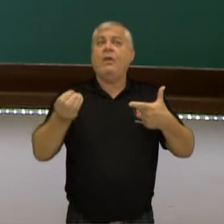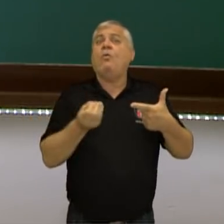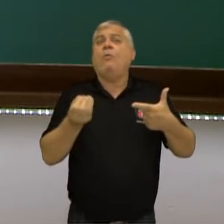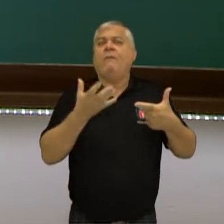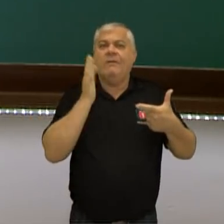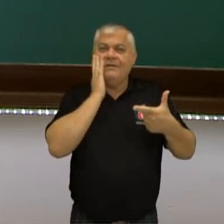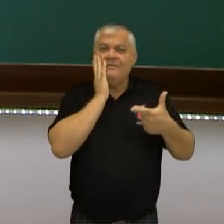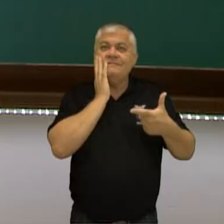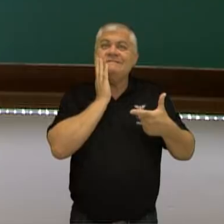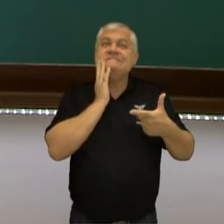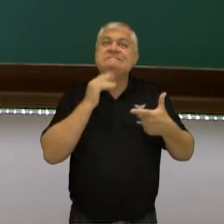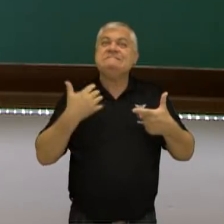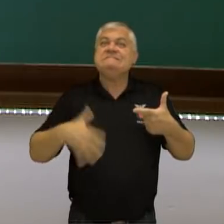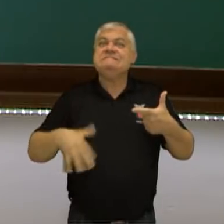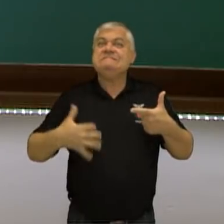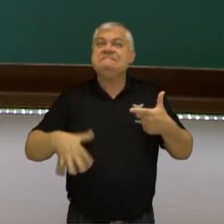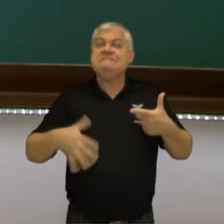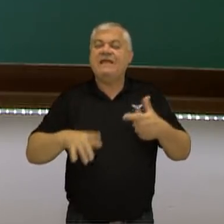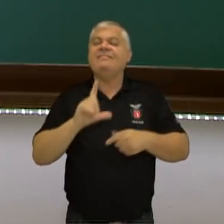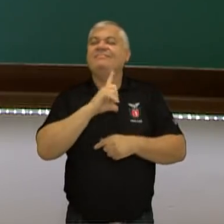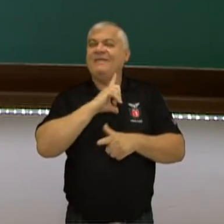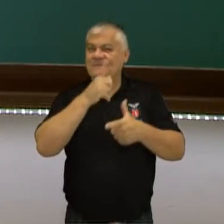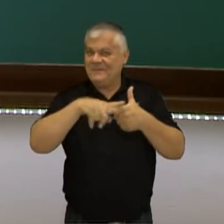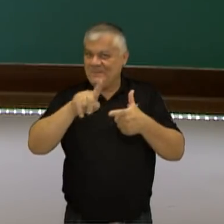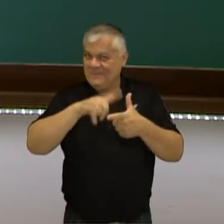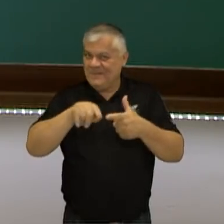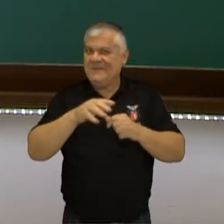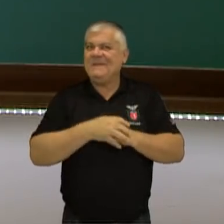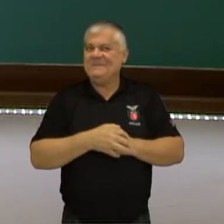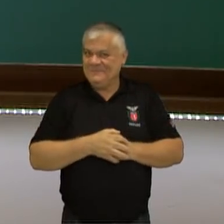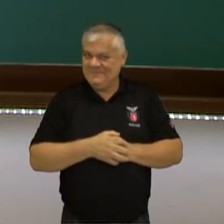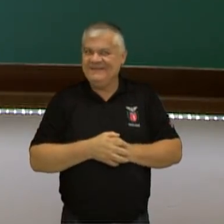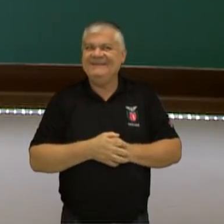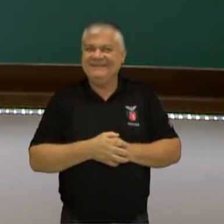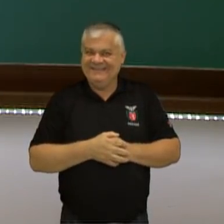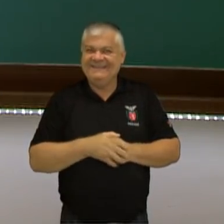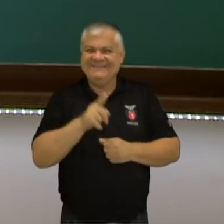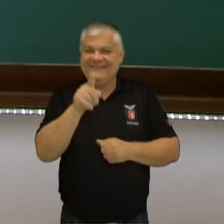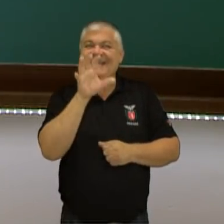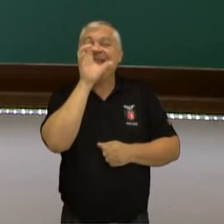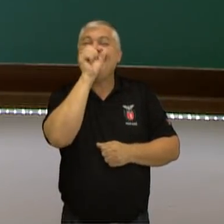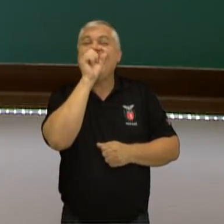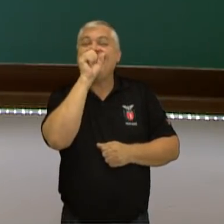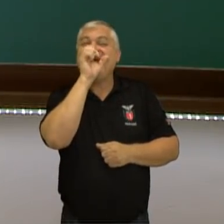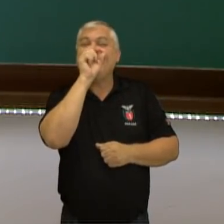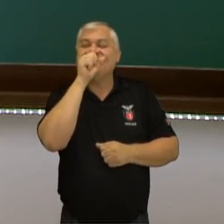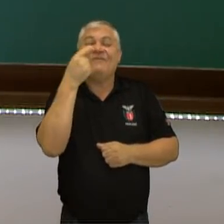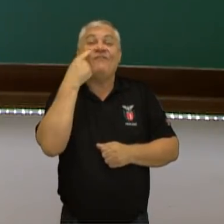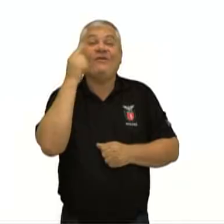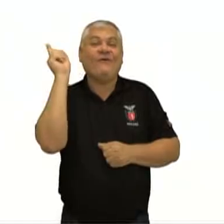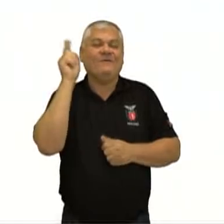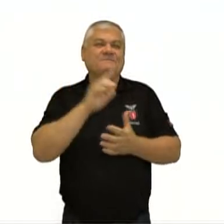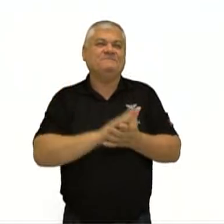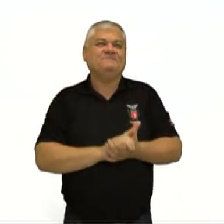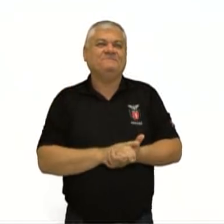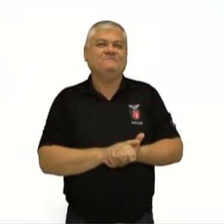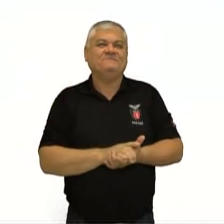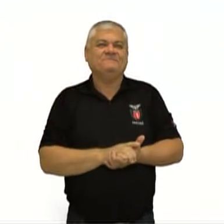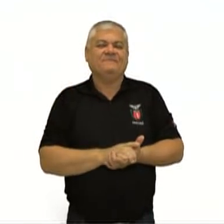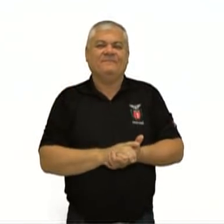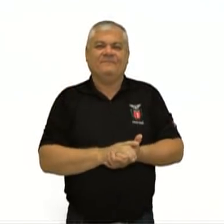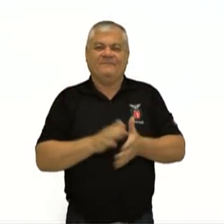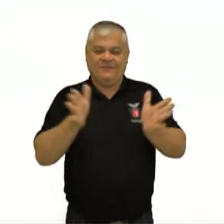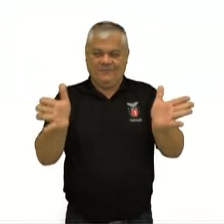agora? Tem um problema para você, que é o problema das laranjas. Então, confere esse problema comigo. Olha só. Em